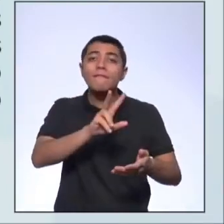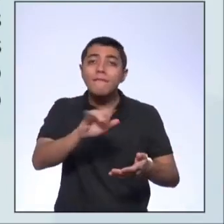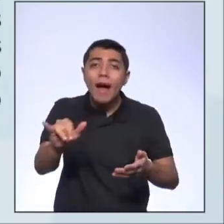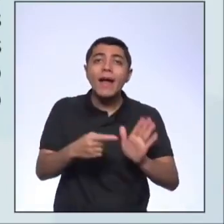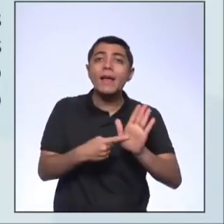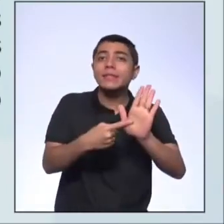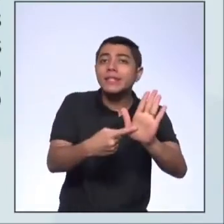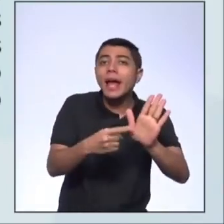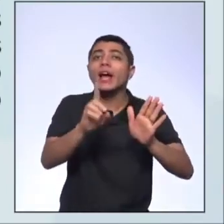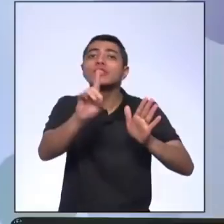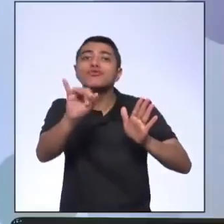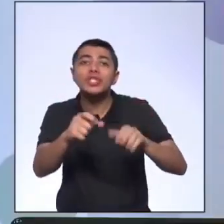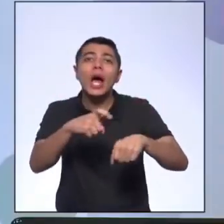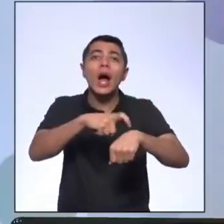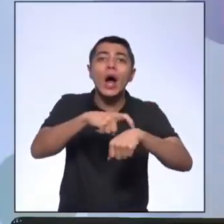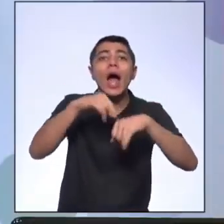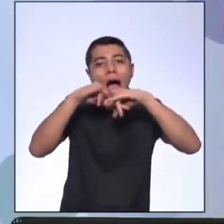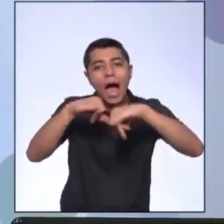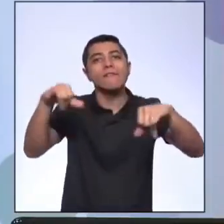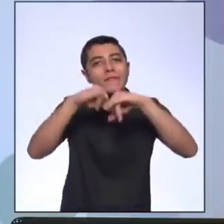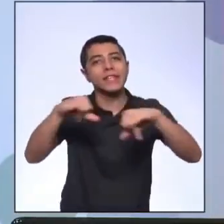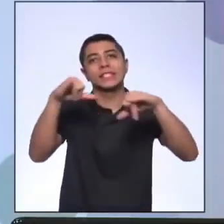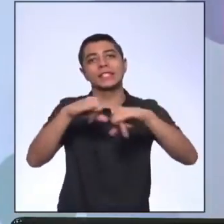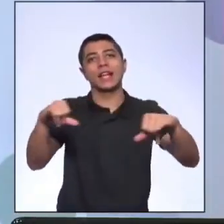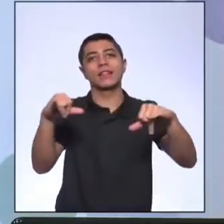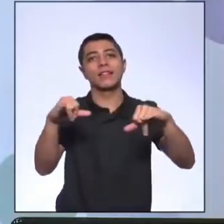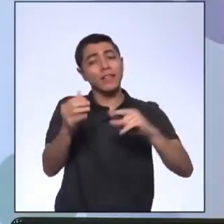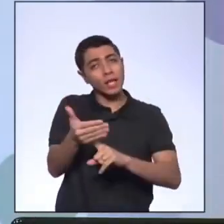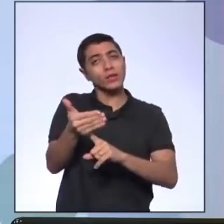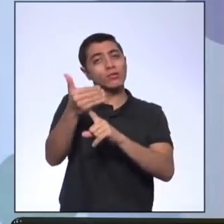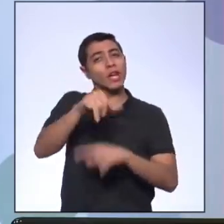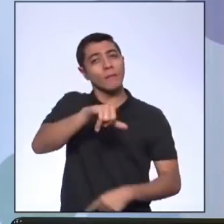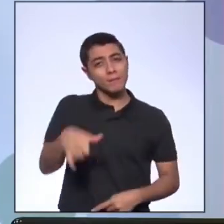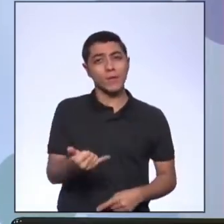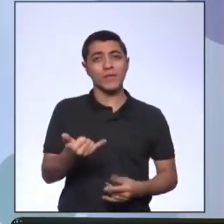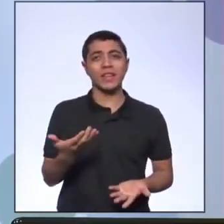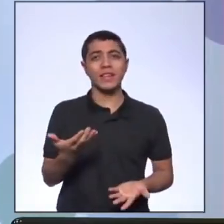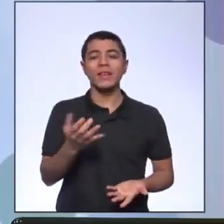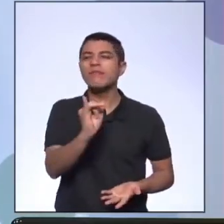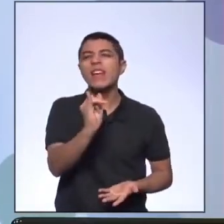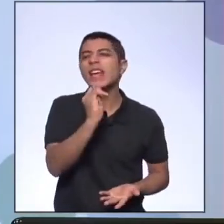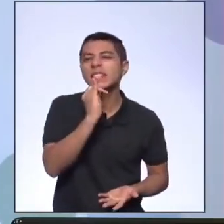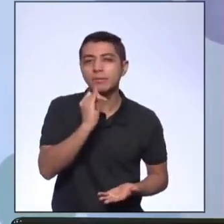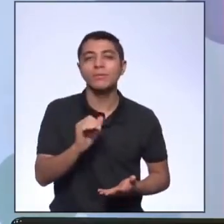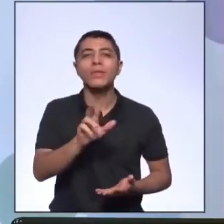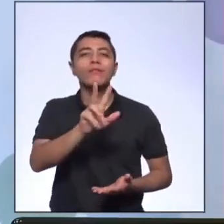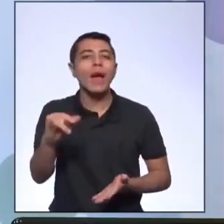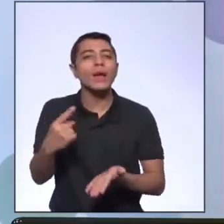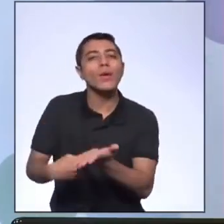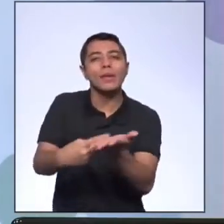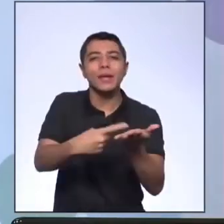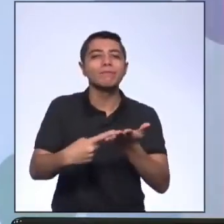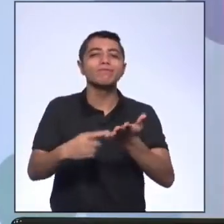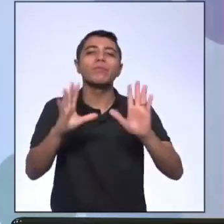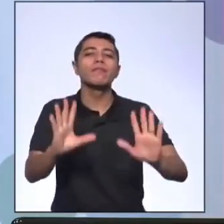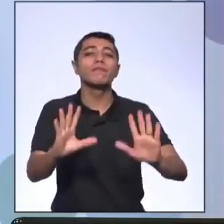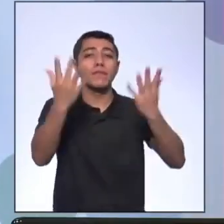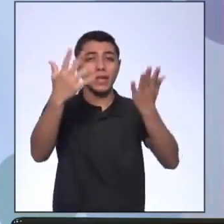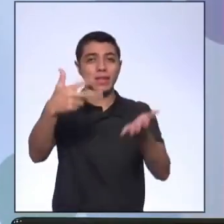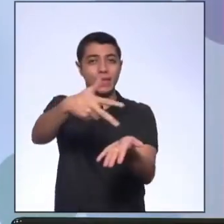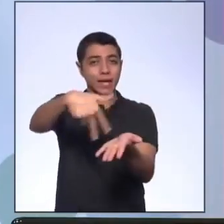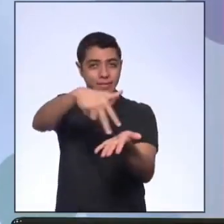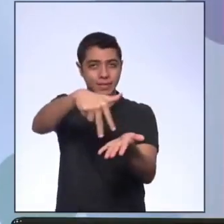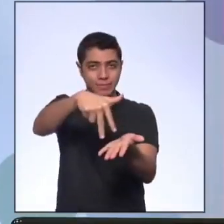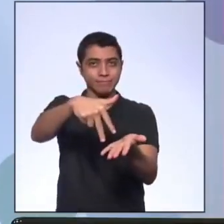Pense no seguinte, eu tenho um espetáculo de dança. Tá? Olha só, eu posso utilizar o meu computador para criar o meu esquema de